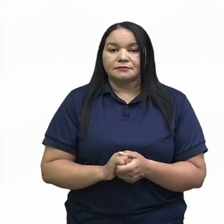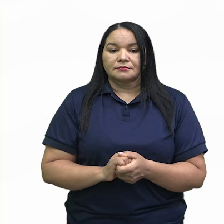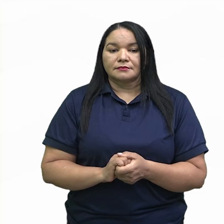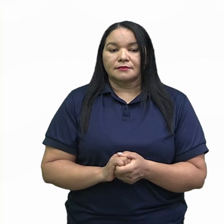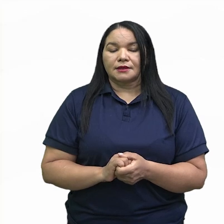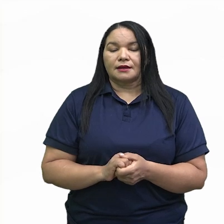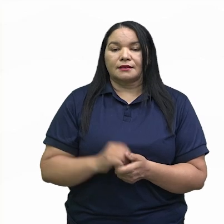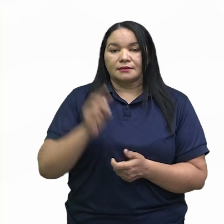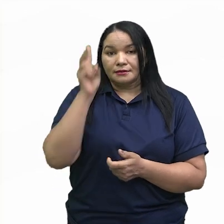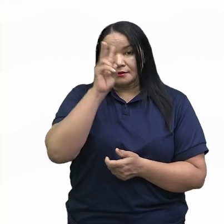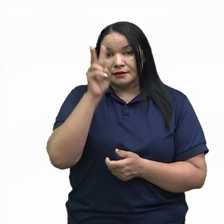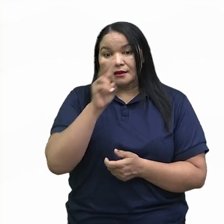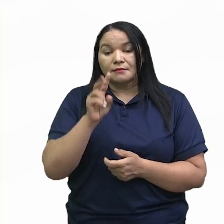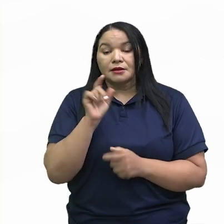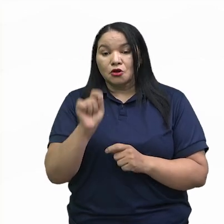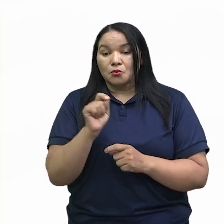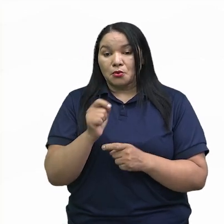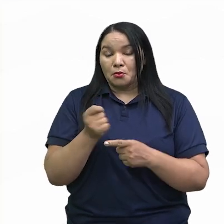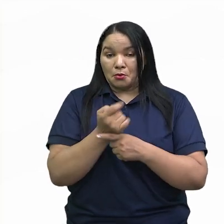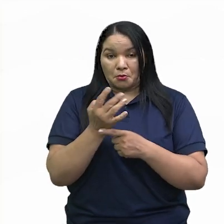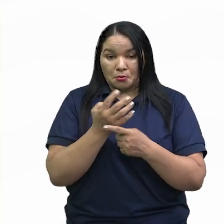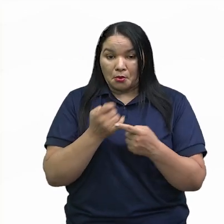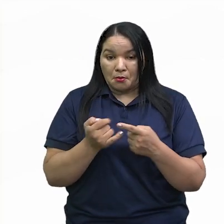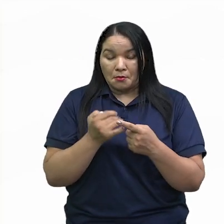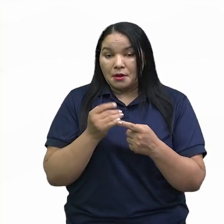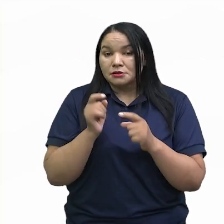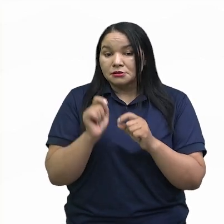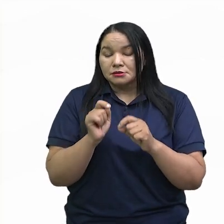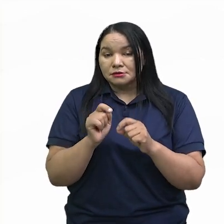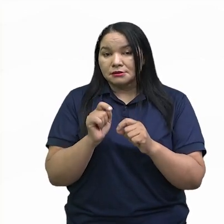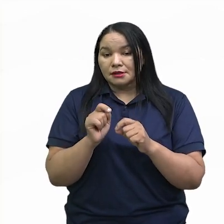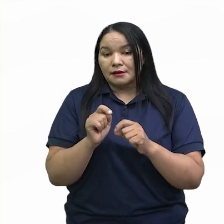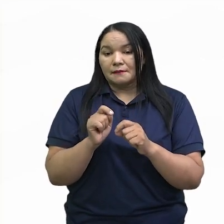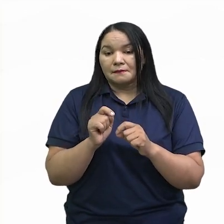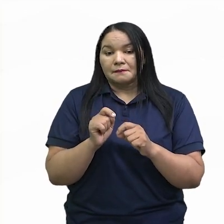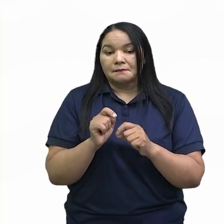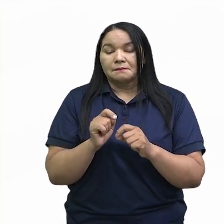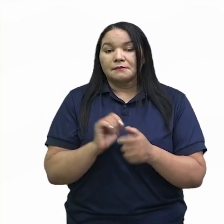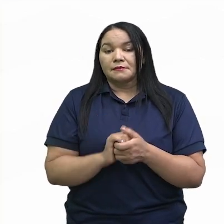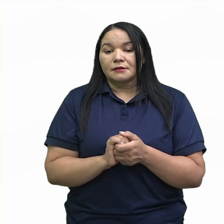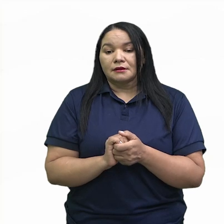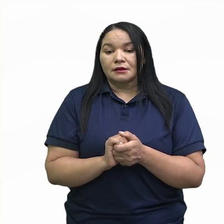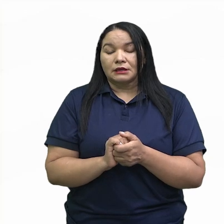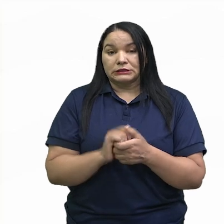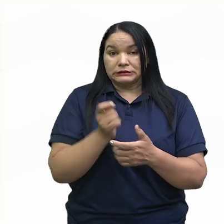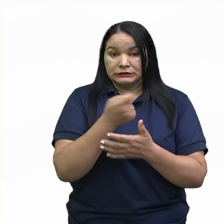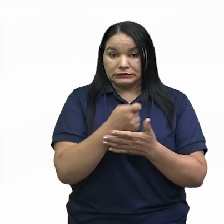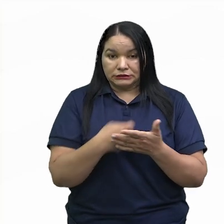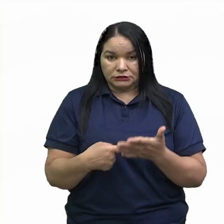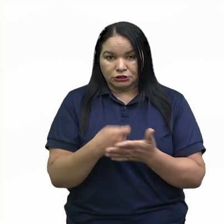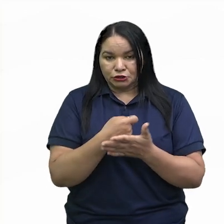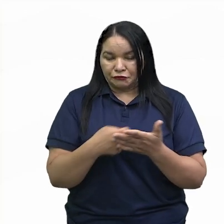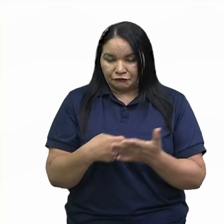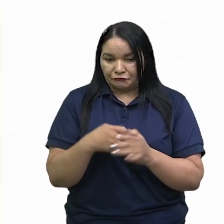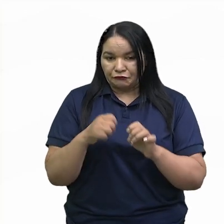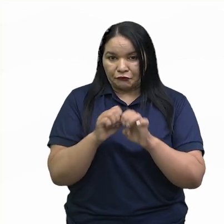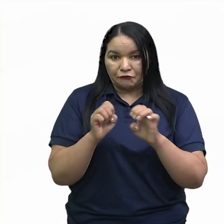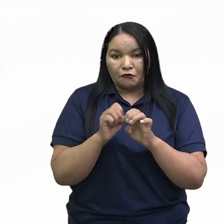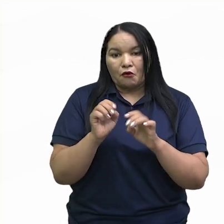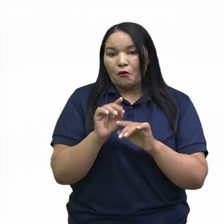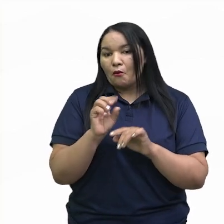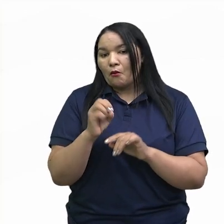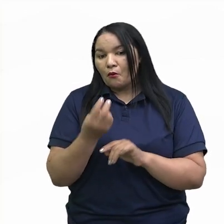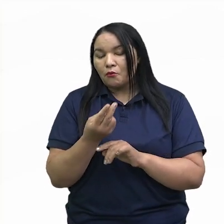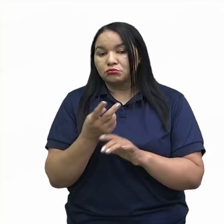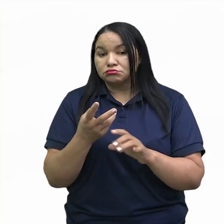lembre-se que a gente está trabalhando com potência, tá bom? Então, dependendo da maneira que você vai escrever a fórmula ou resolver o